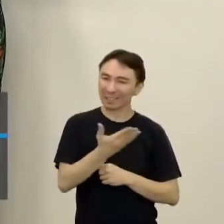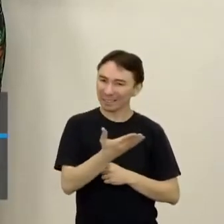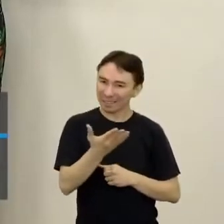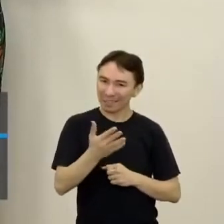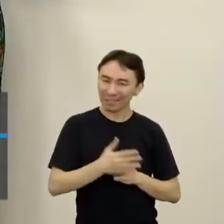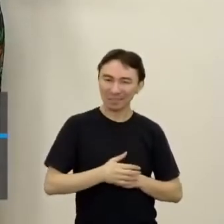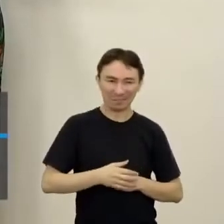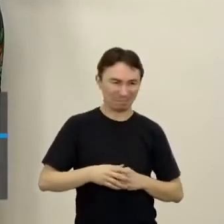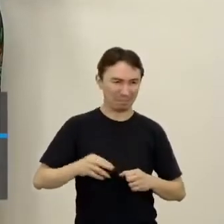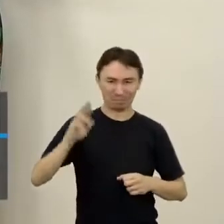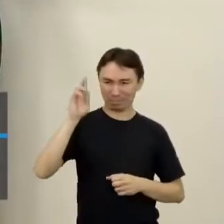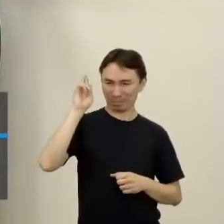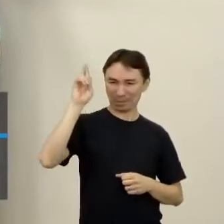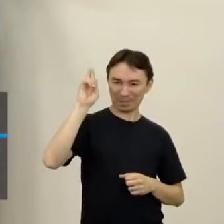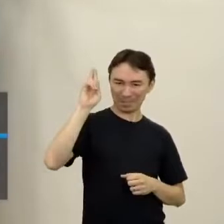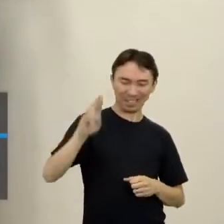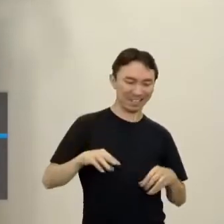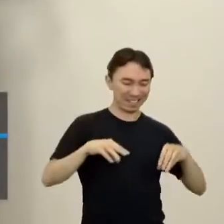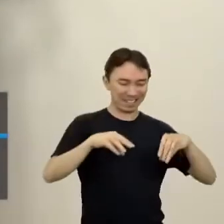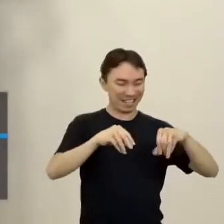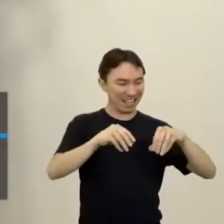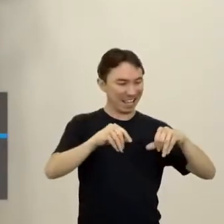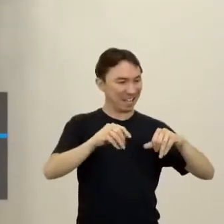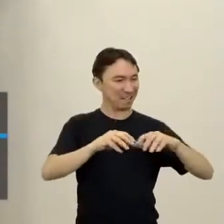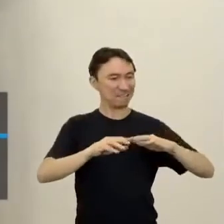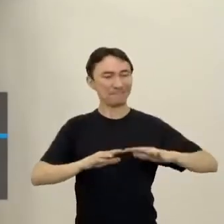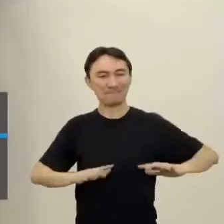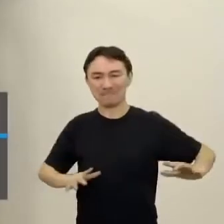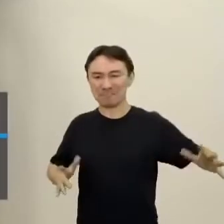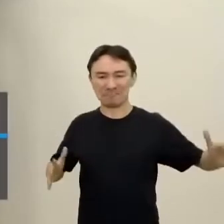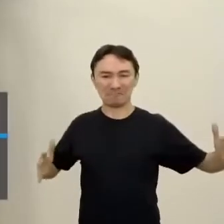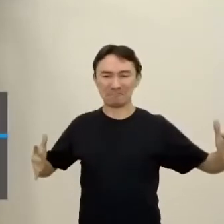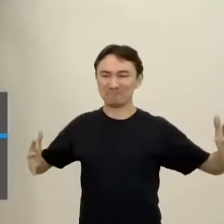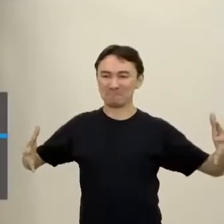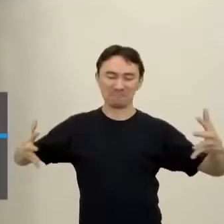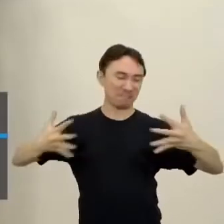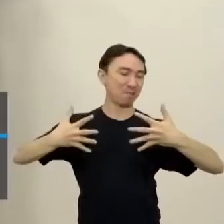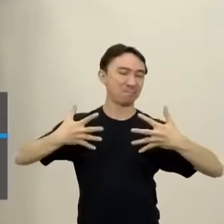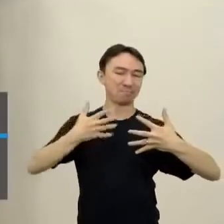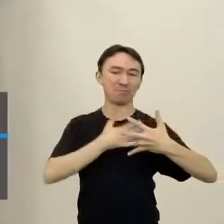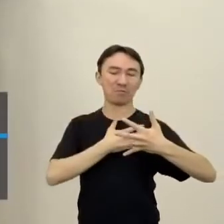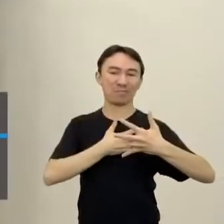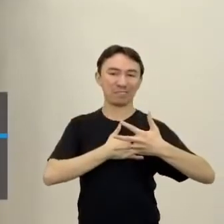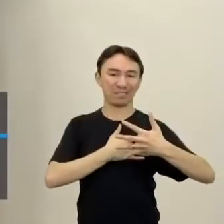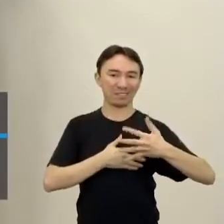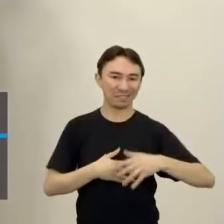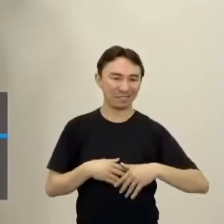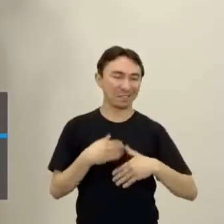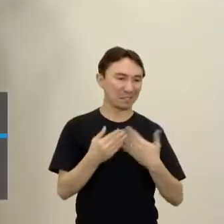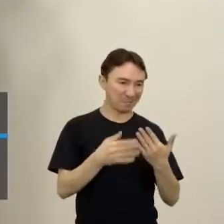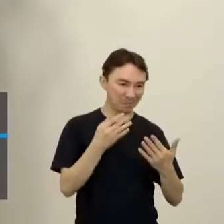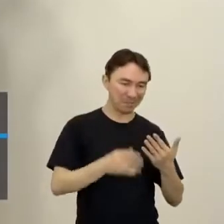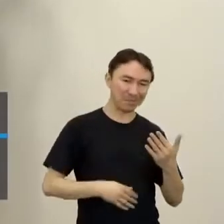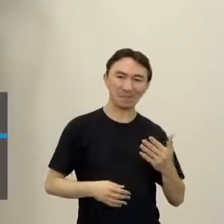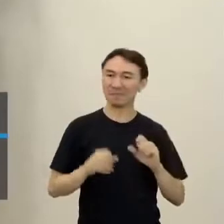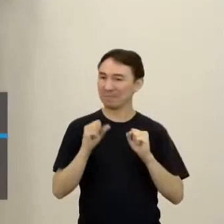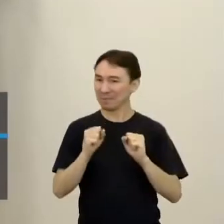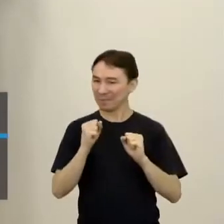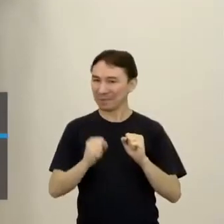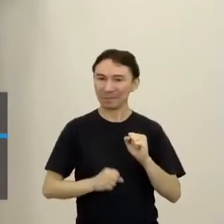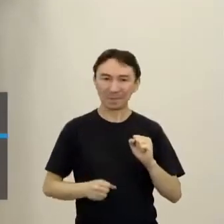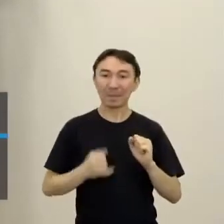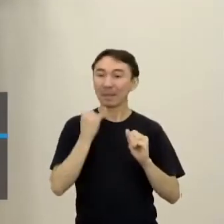extensas porções de terras. Olha que legal, né? Quanta terra que eles ganharam. Eles podem cobrar impostos nessas